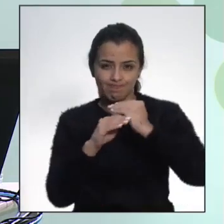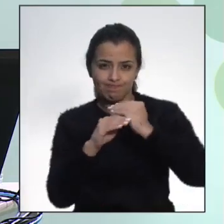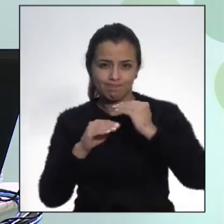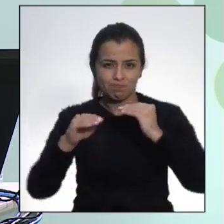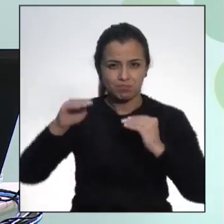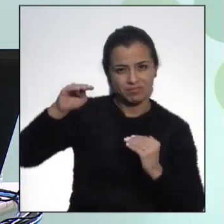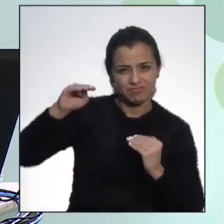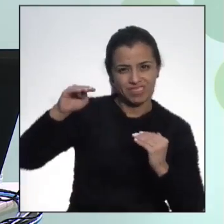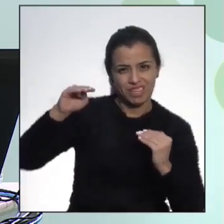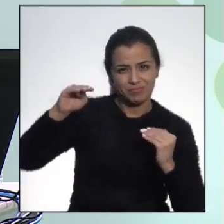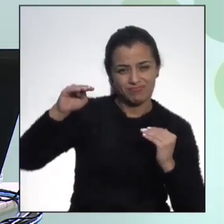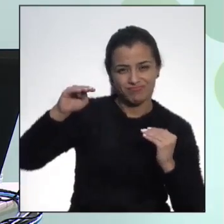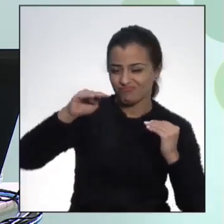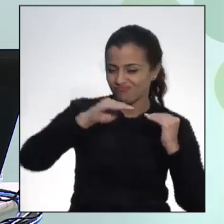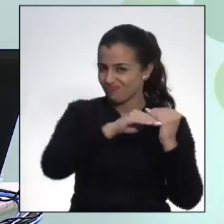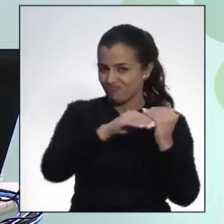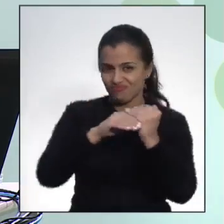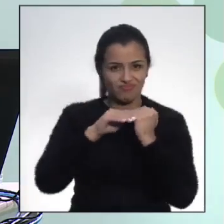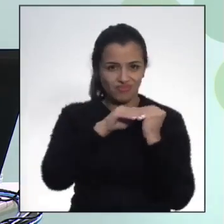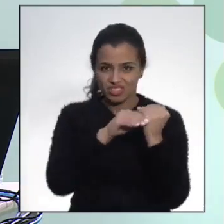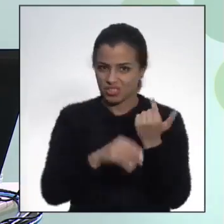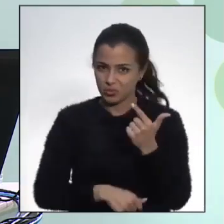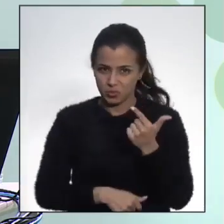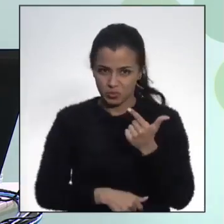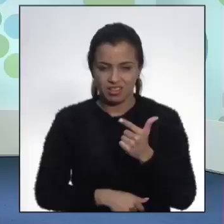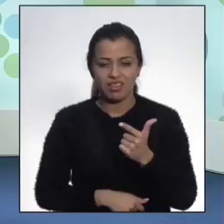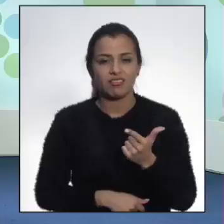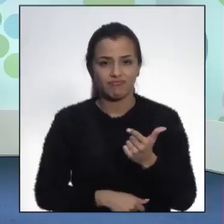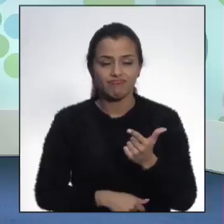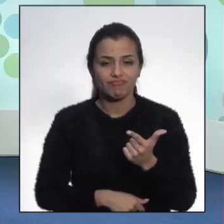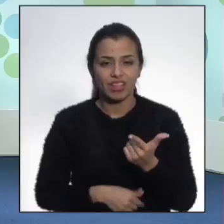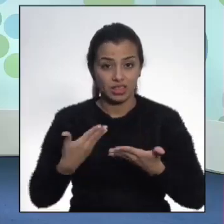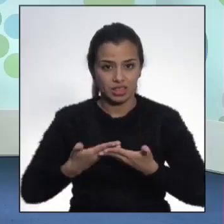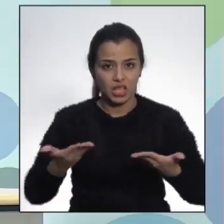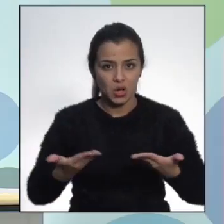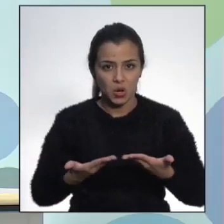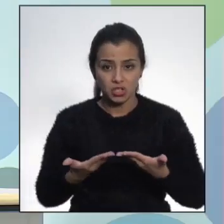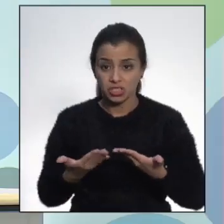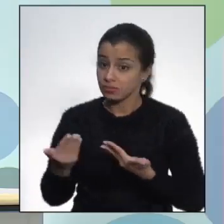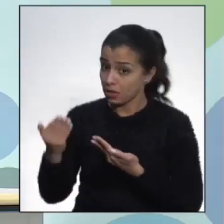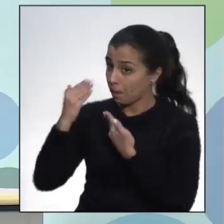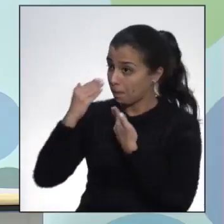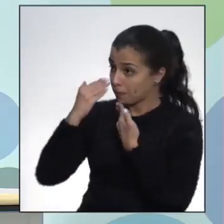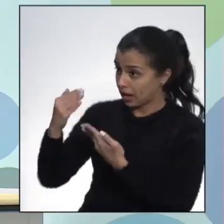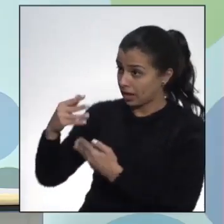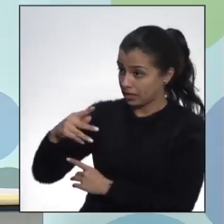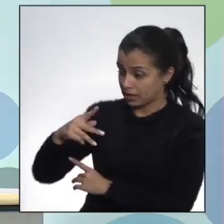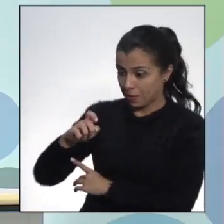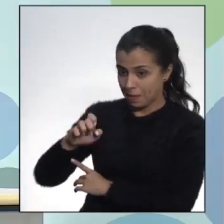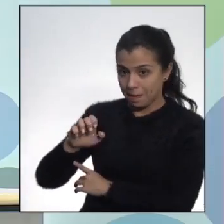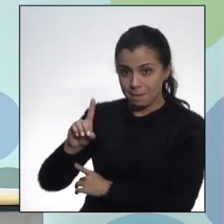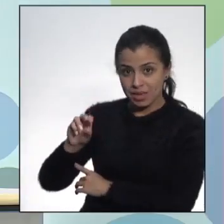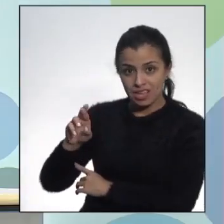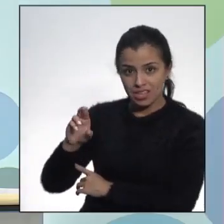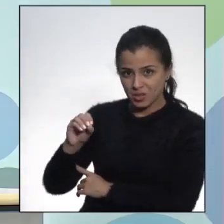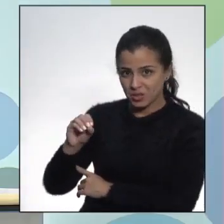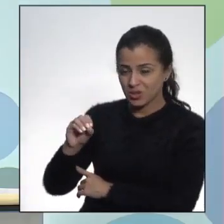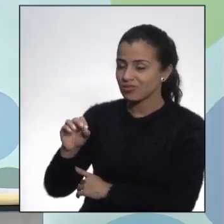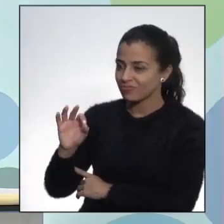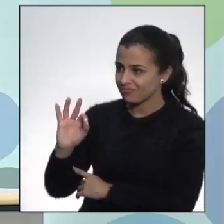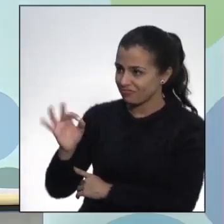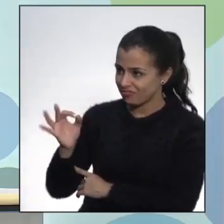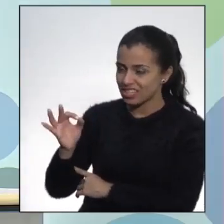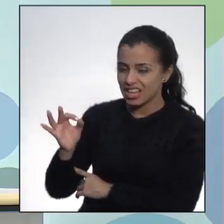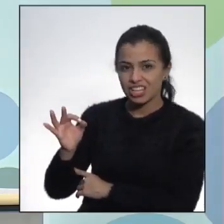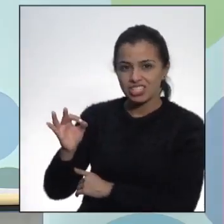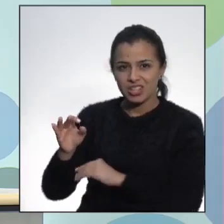desigualdade, ela vem à tona, né? Obrigado, Pedro. Na realidade, o fortalecimento dessa